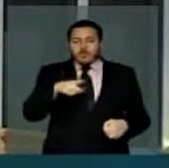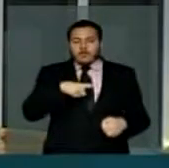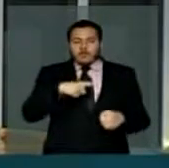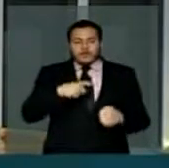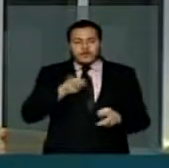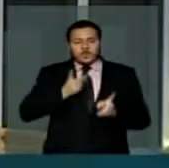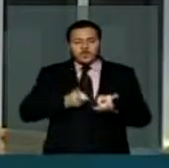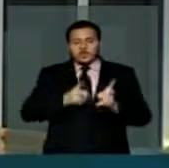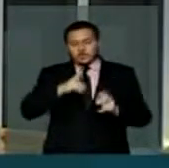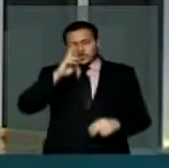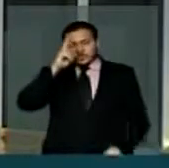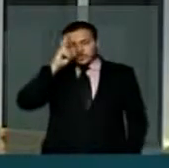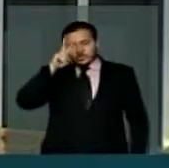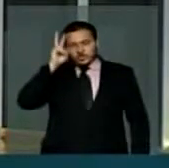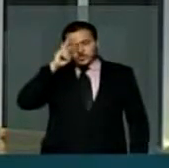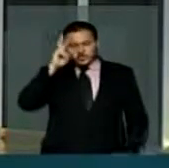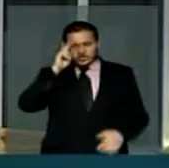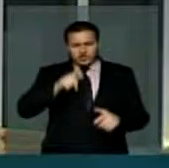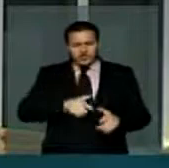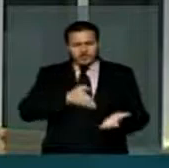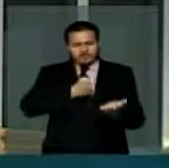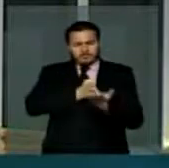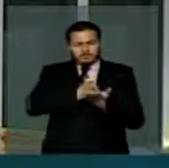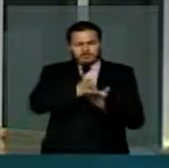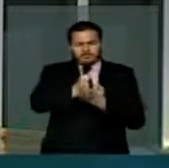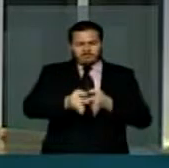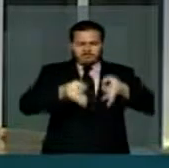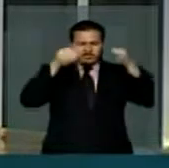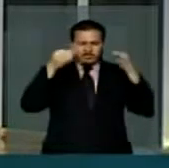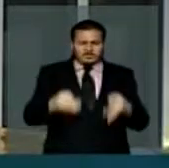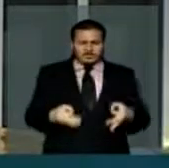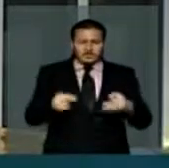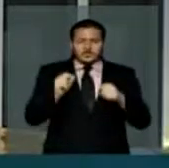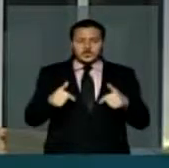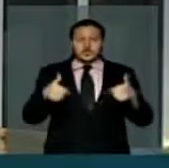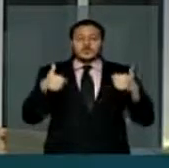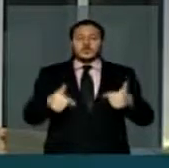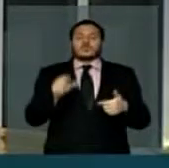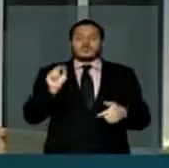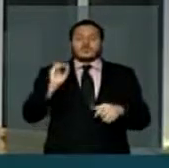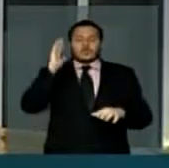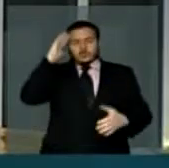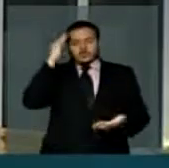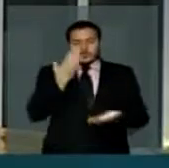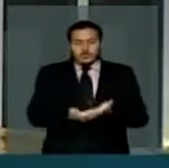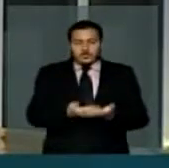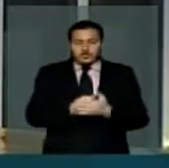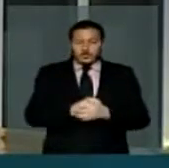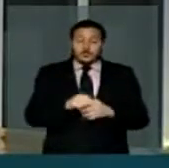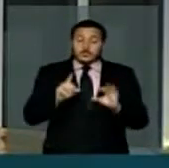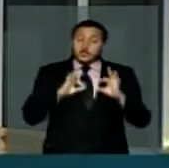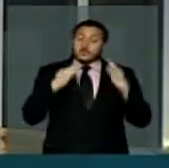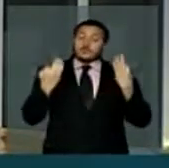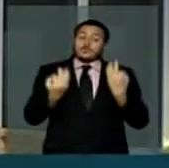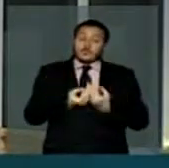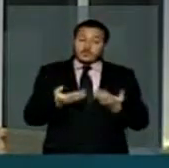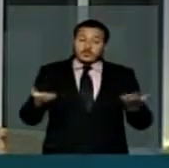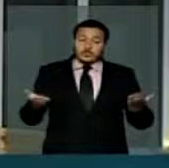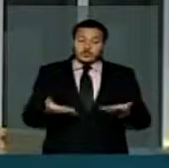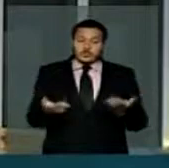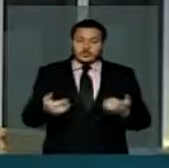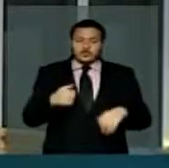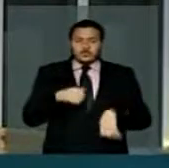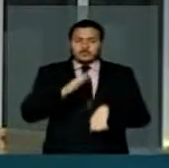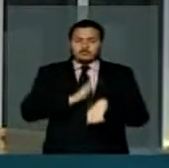de garra, honestidade e defesa daquilo que sempre acreditou. Nossa família entra agora em um período